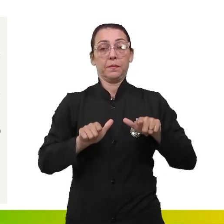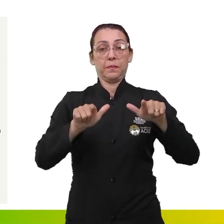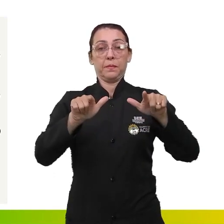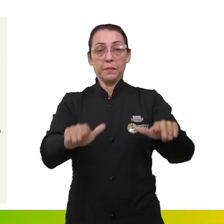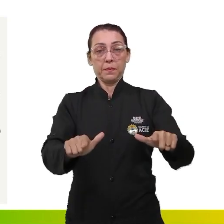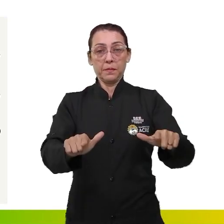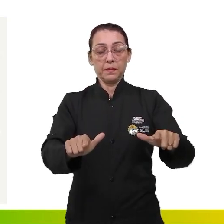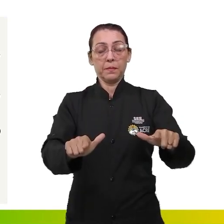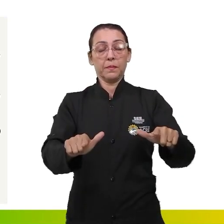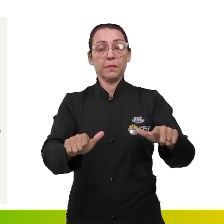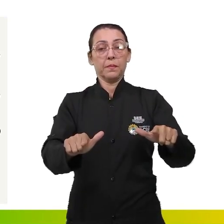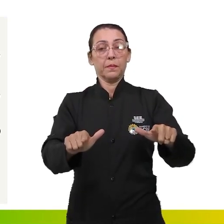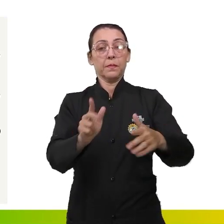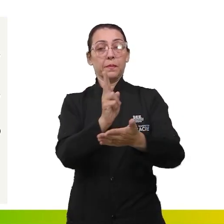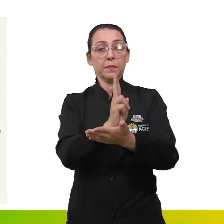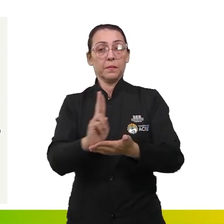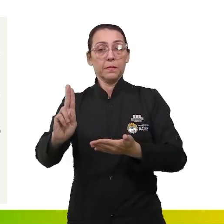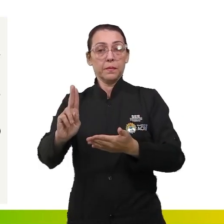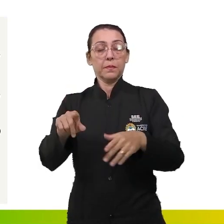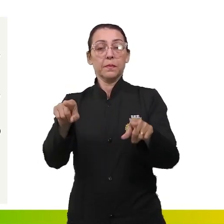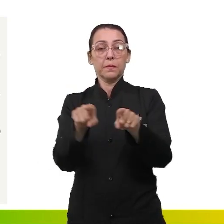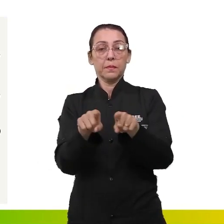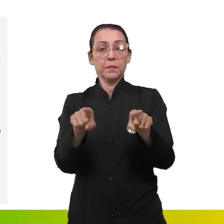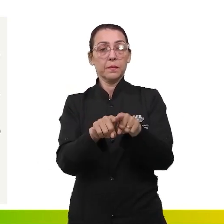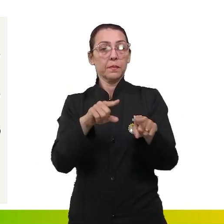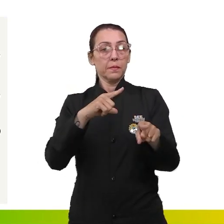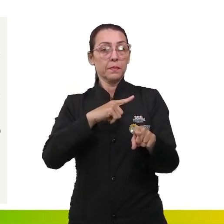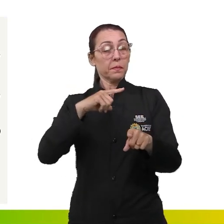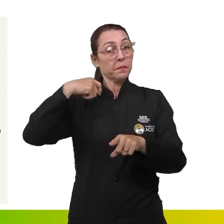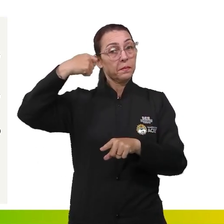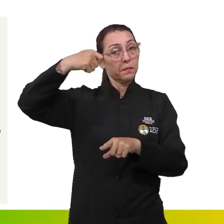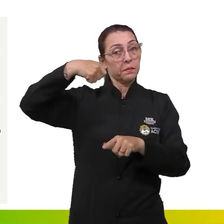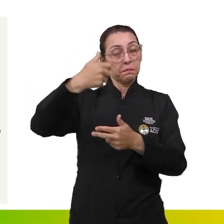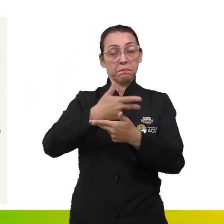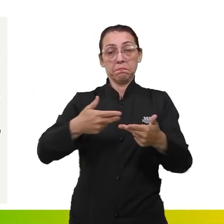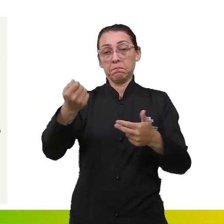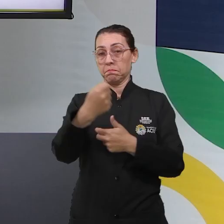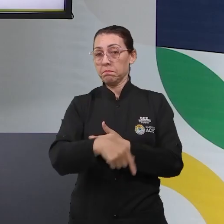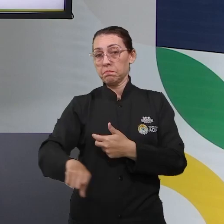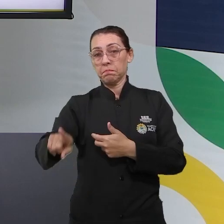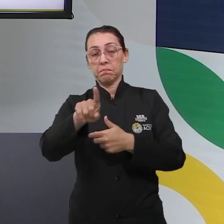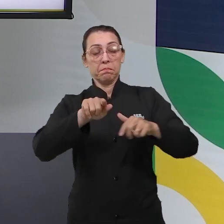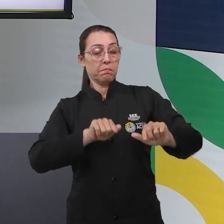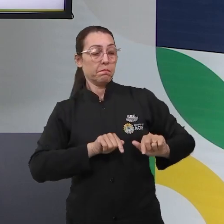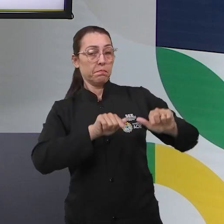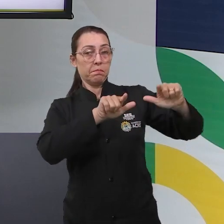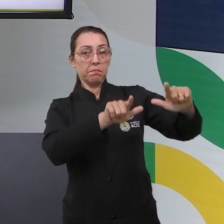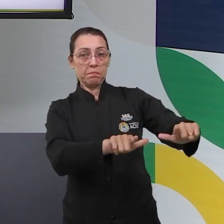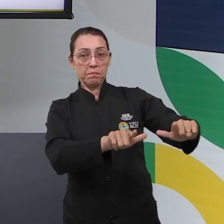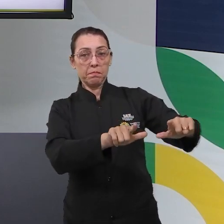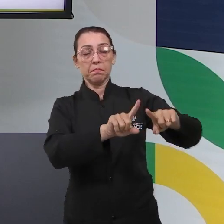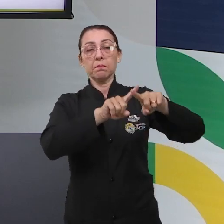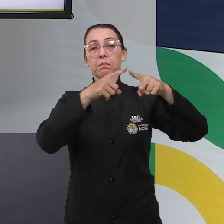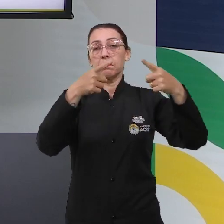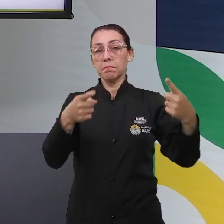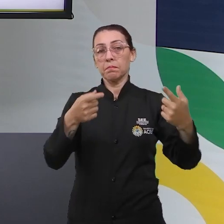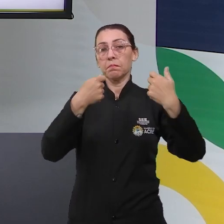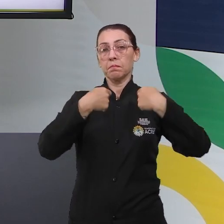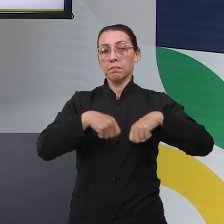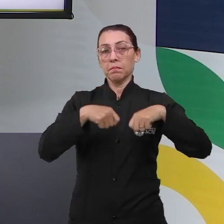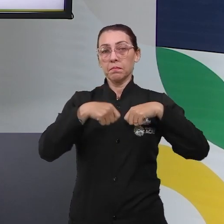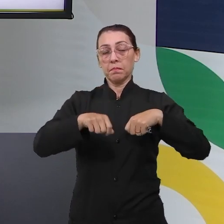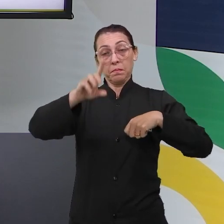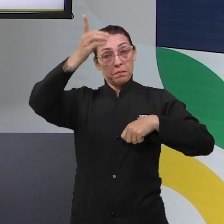da carreira universitária. Também temos a carreira artística, que não necessariamente requer um diploma. Na verdade, ela requer mais